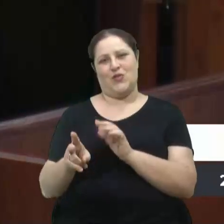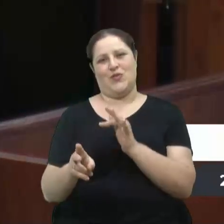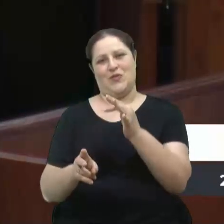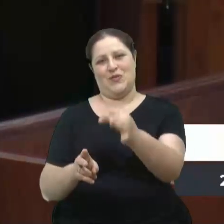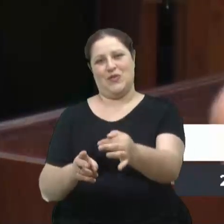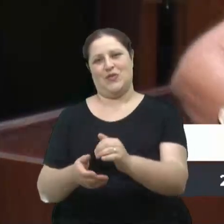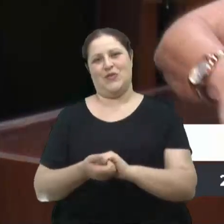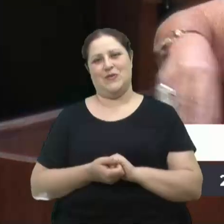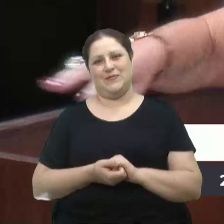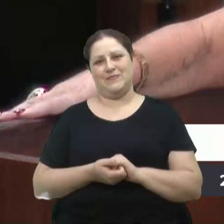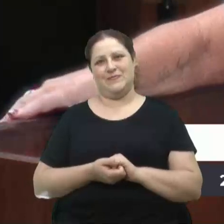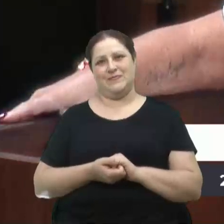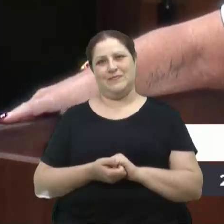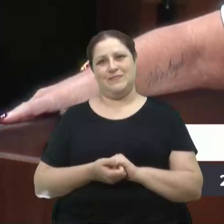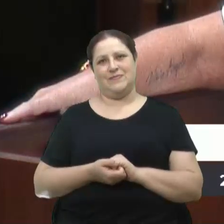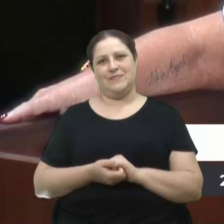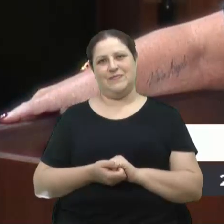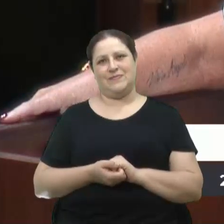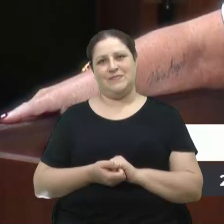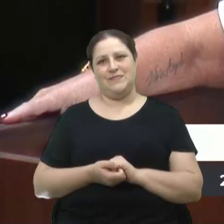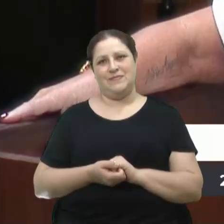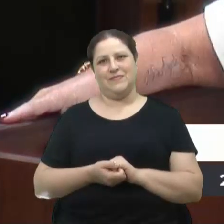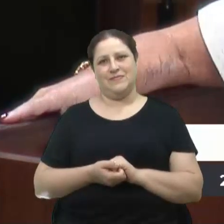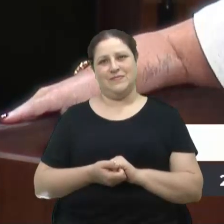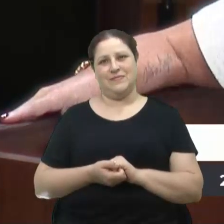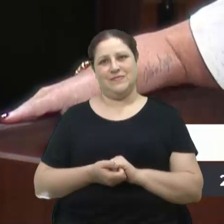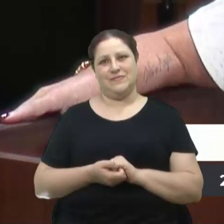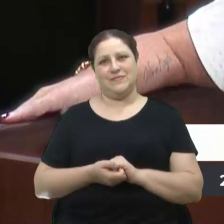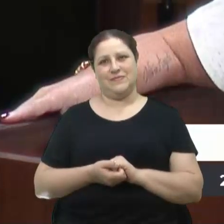futuro. Uma